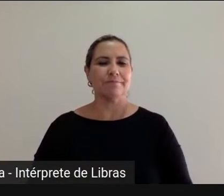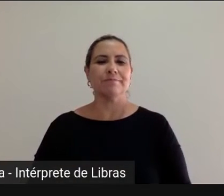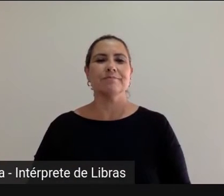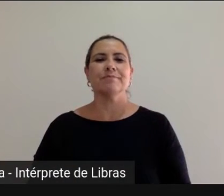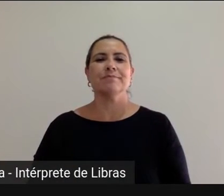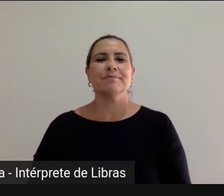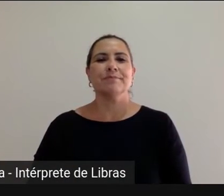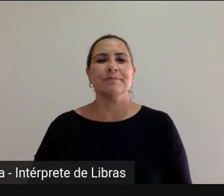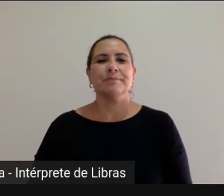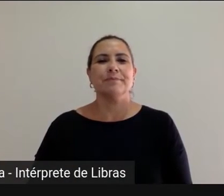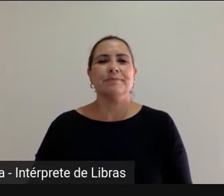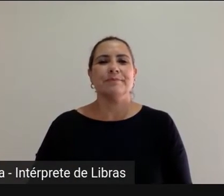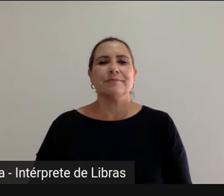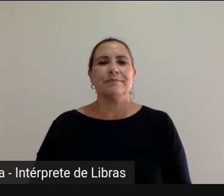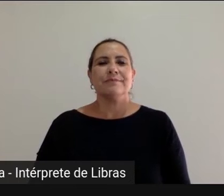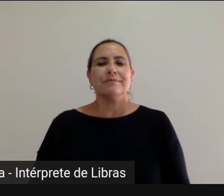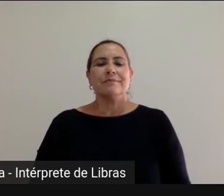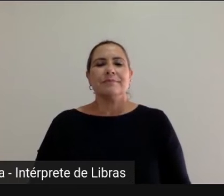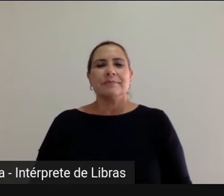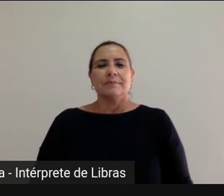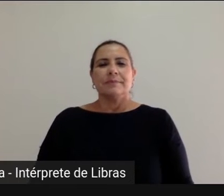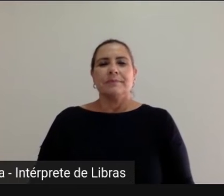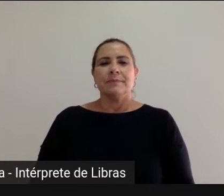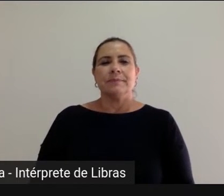Obrigado, Elizabeth. Isabel?